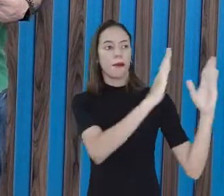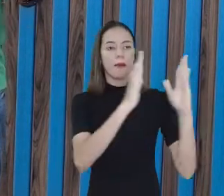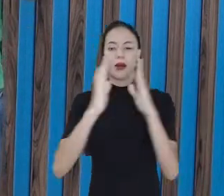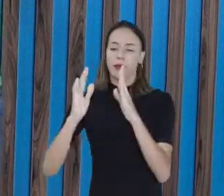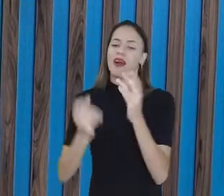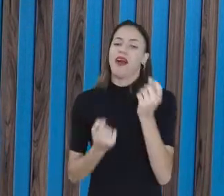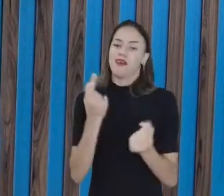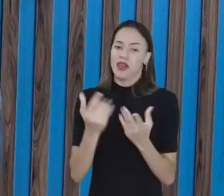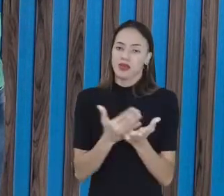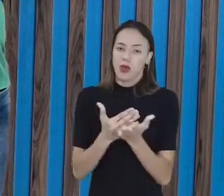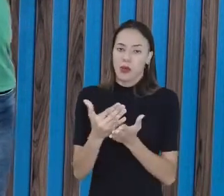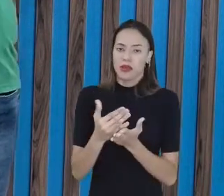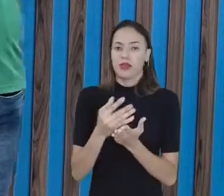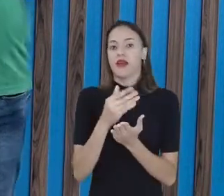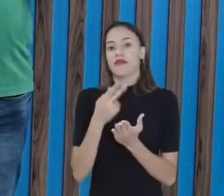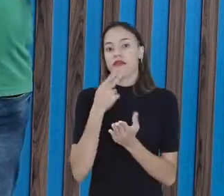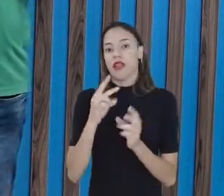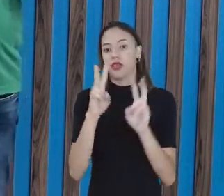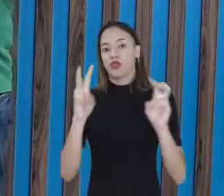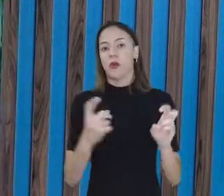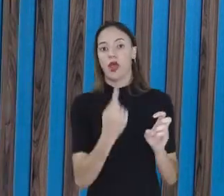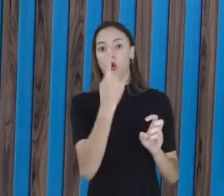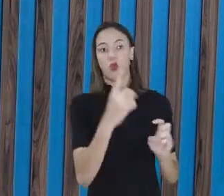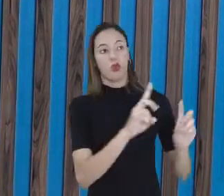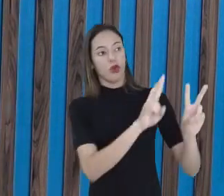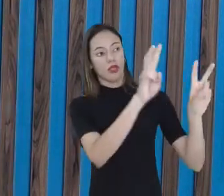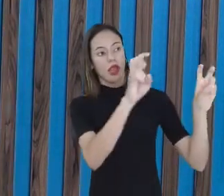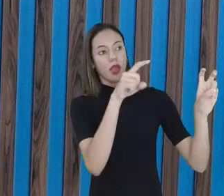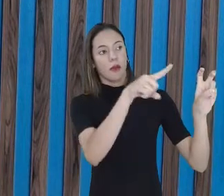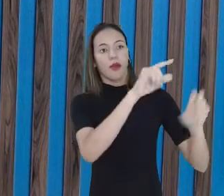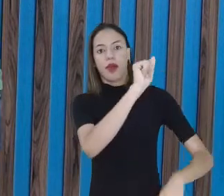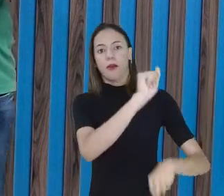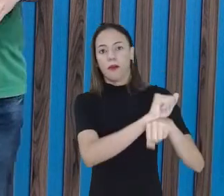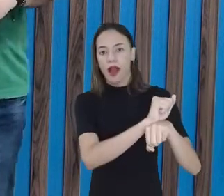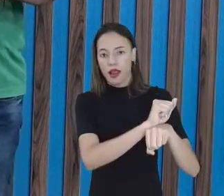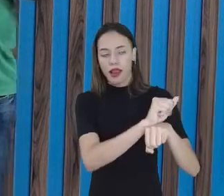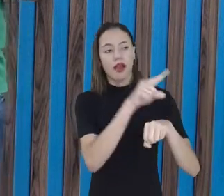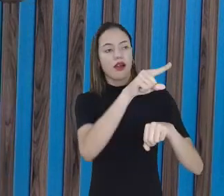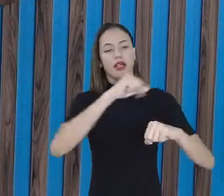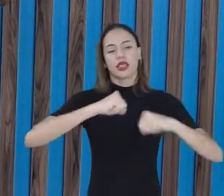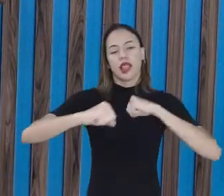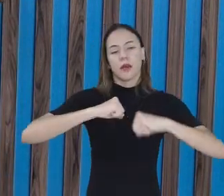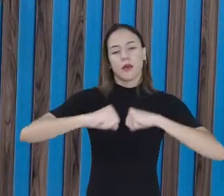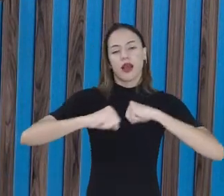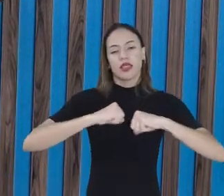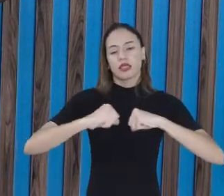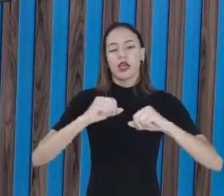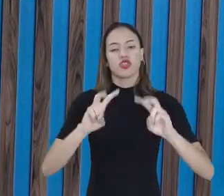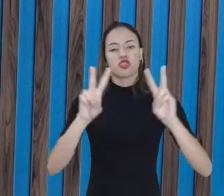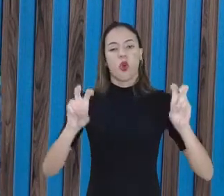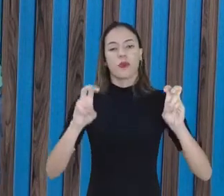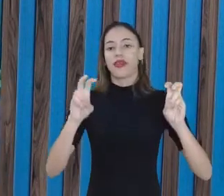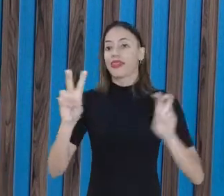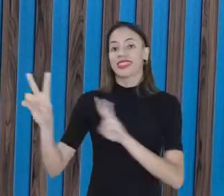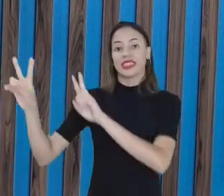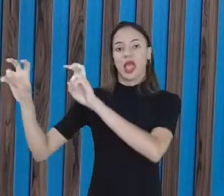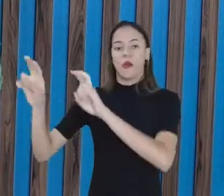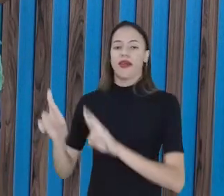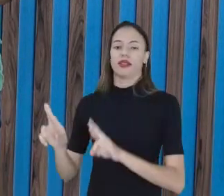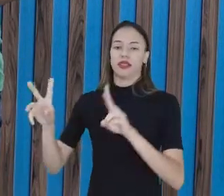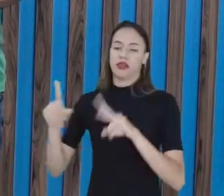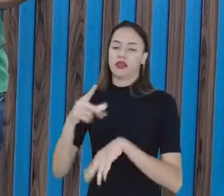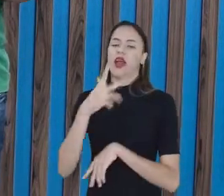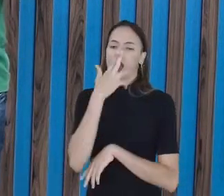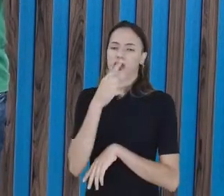vezes, falando de um tema, mas de repente dar uma pausa para debater a respeito de um outro tema. Então, vocês